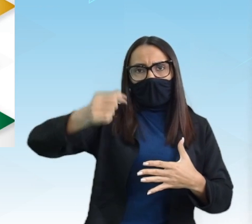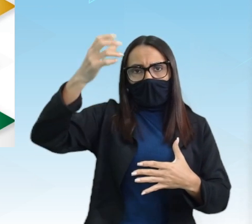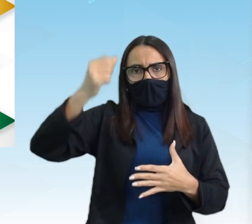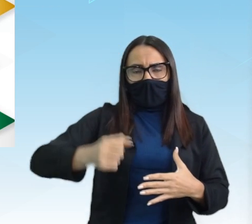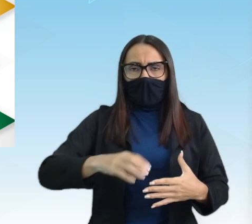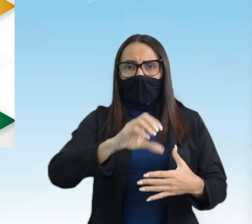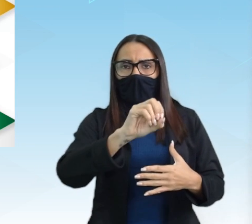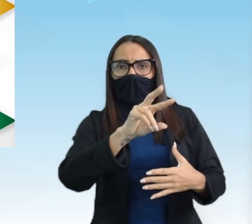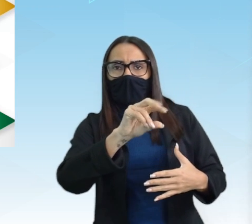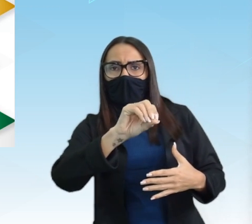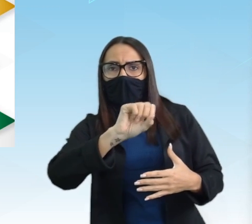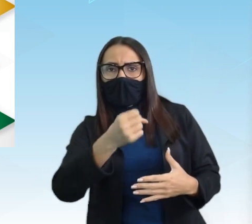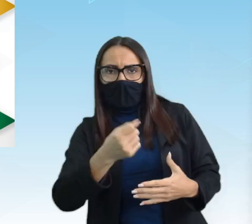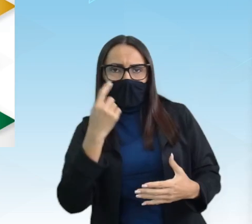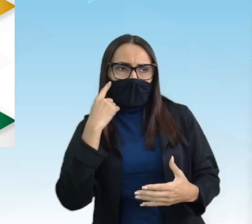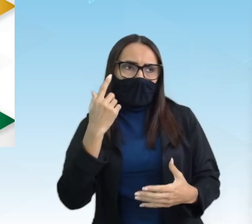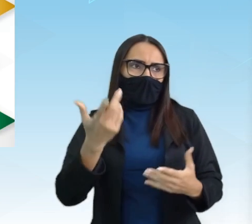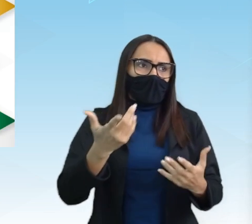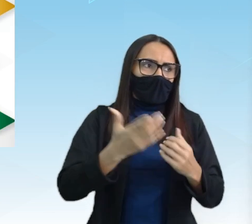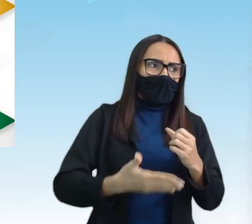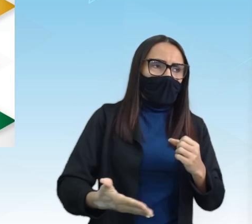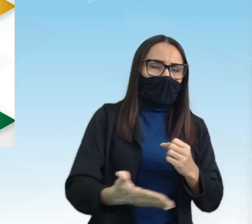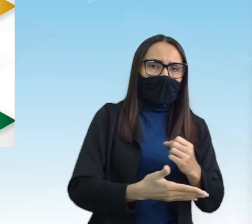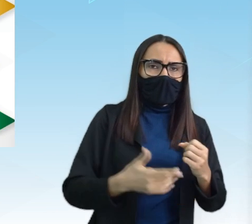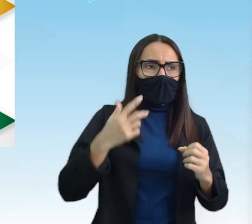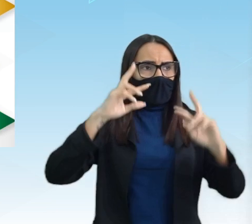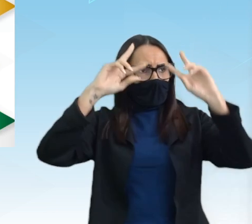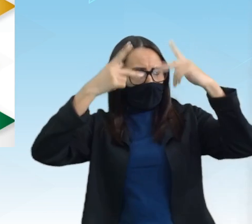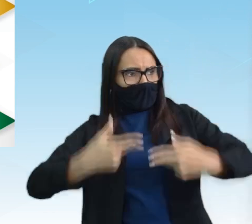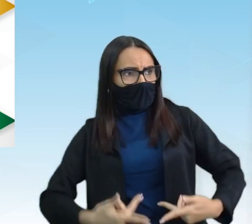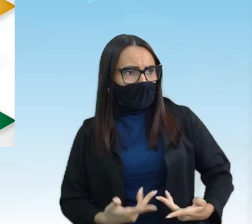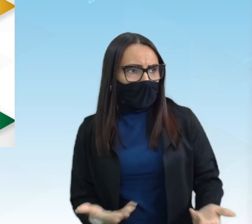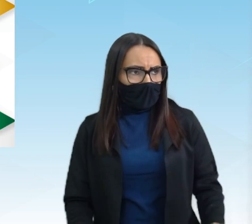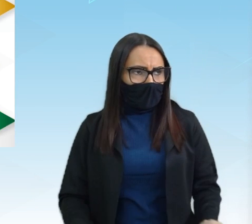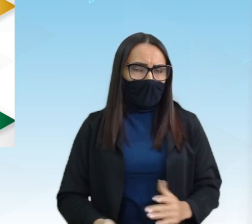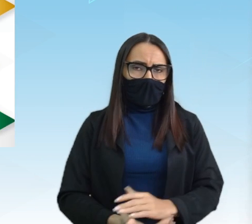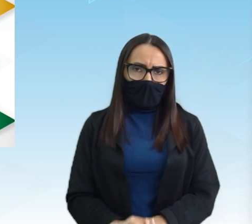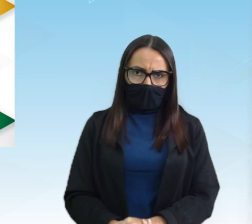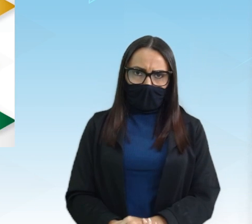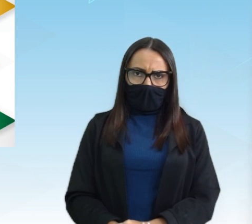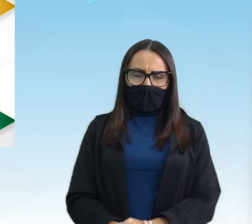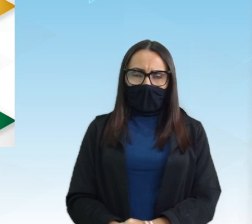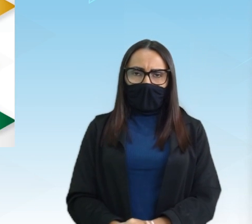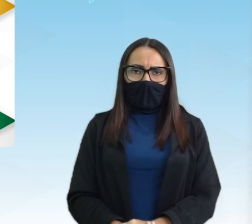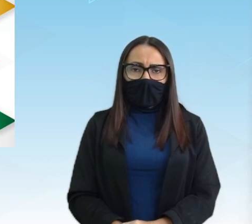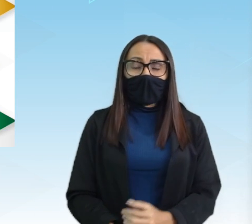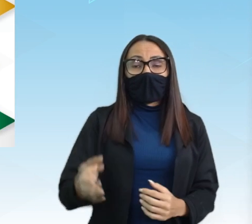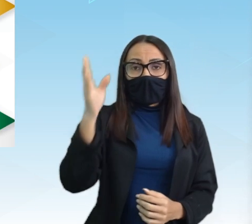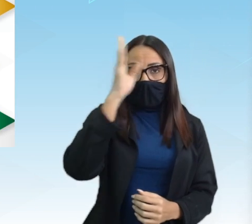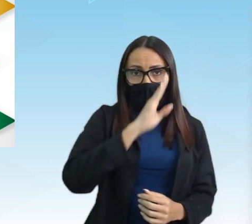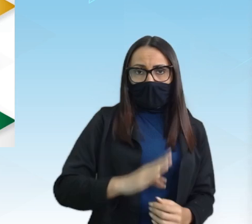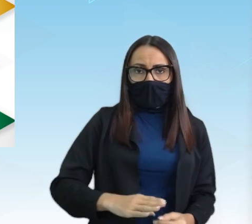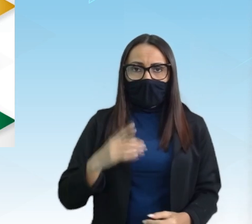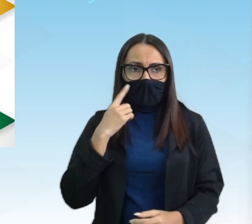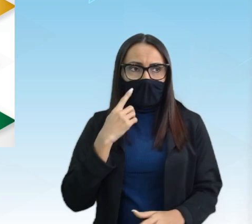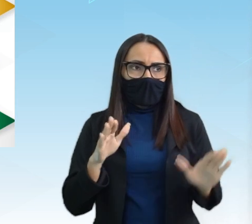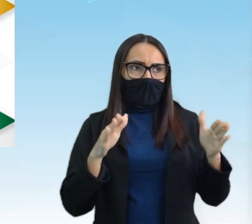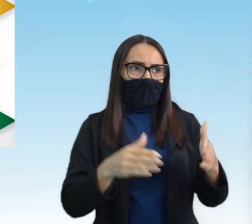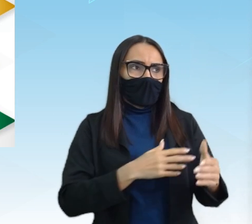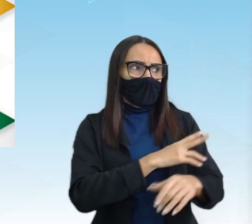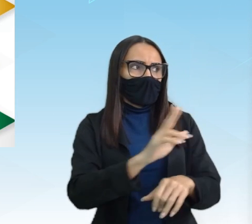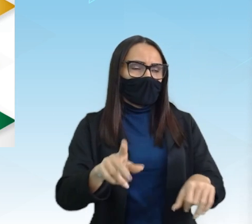os ovos, que é tudo a base de dieta humana, né, gente? No Brasil, ele é considerado um dos